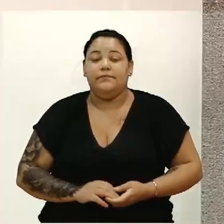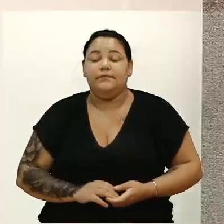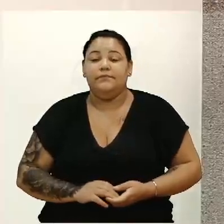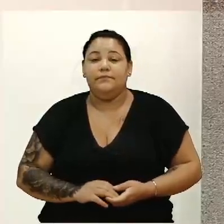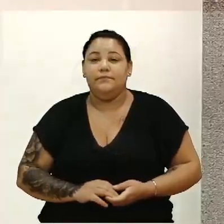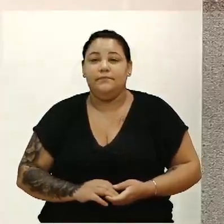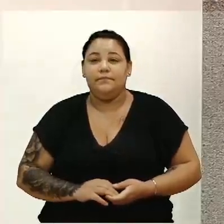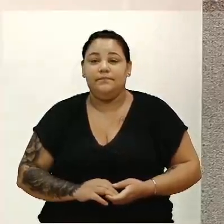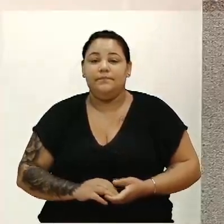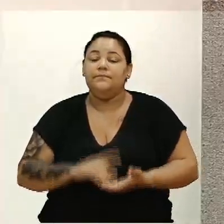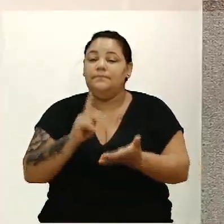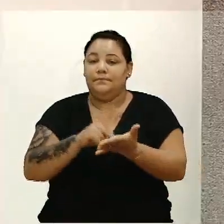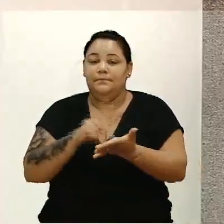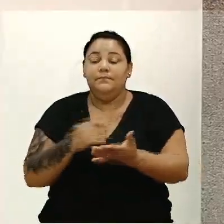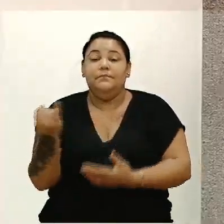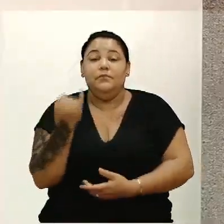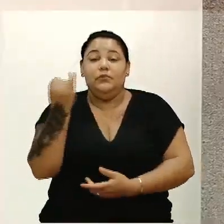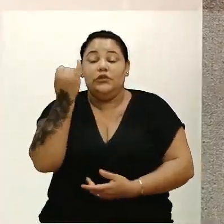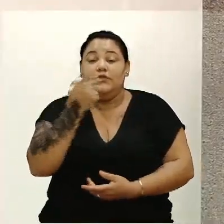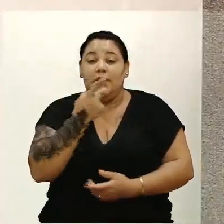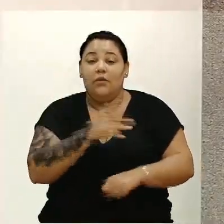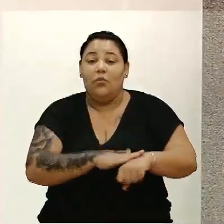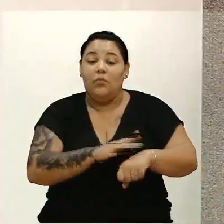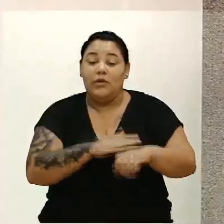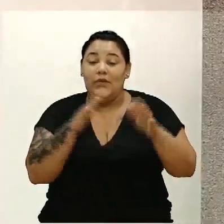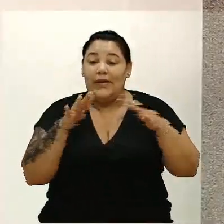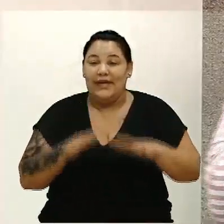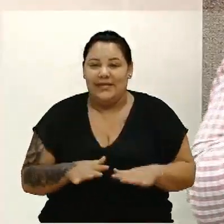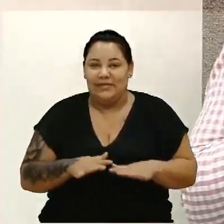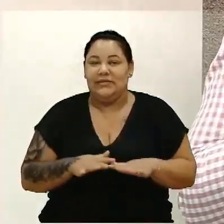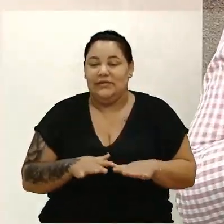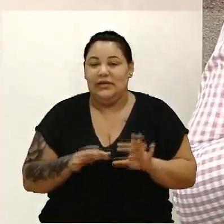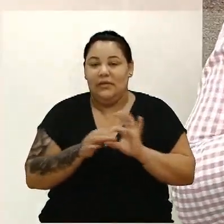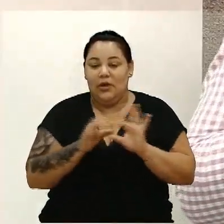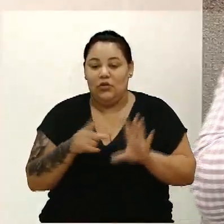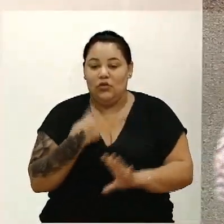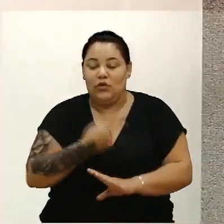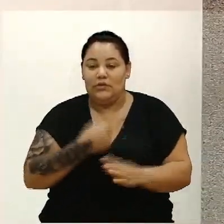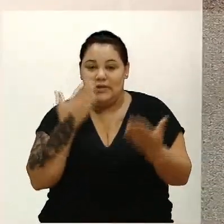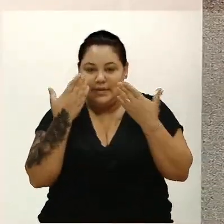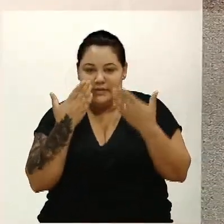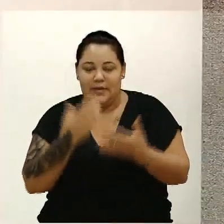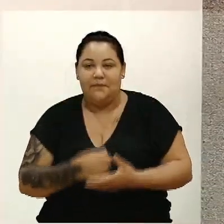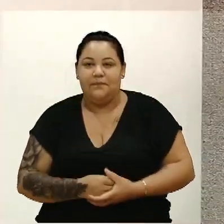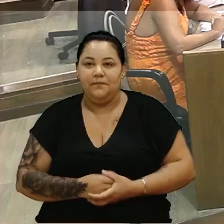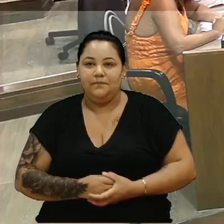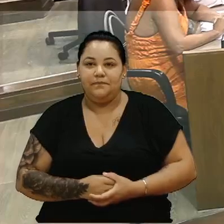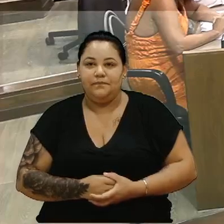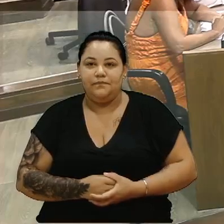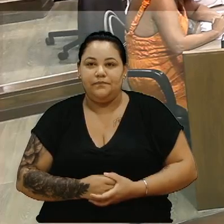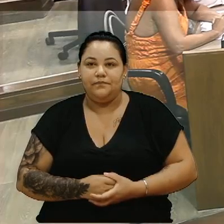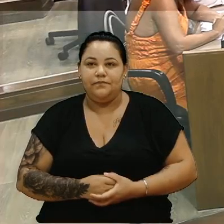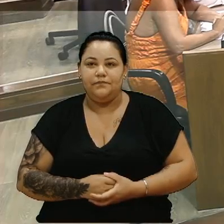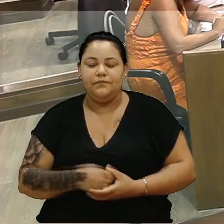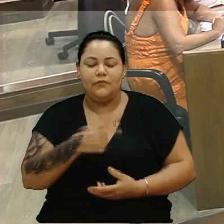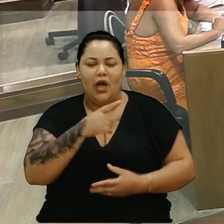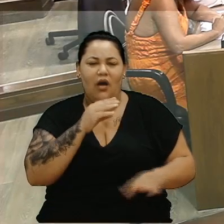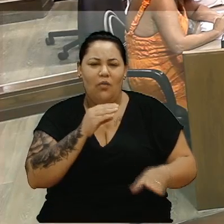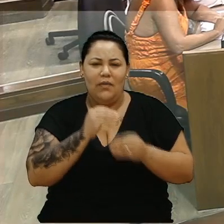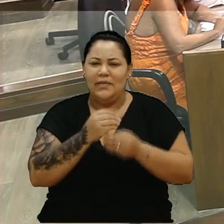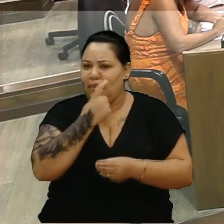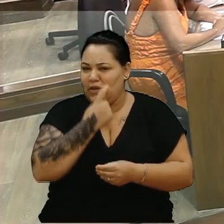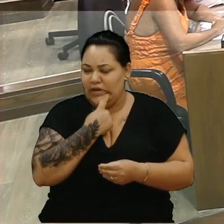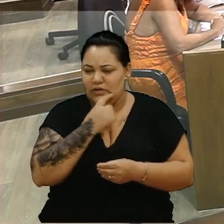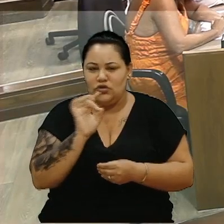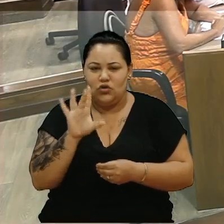gente frisar isso, que o momento de crise permitiu nós avaliarmos. De imediato, vereador. Obrigado, vereador. Bem rapidamente, só a questão